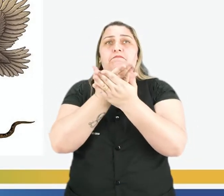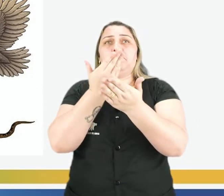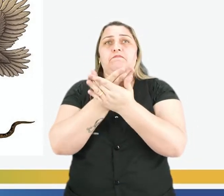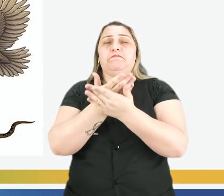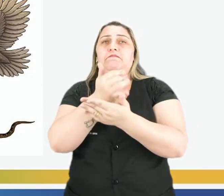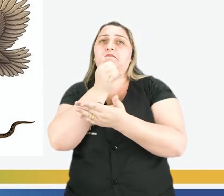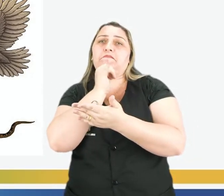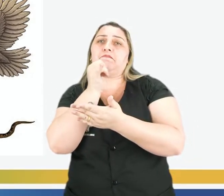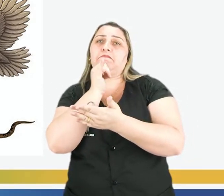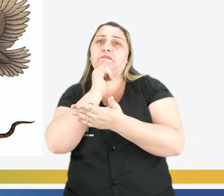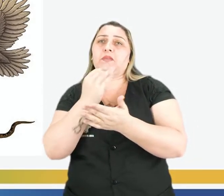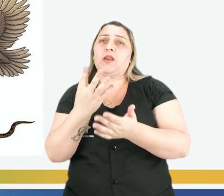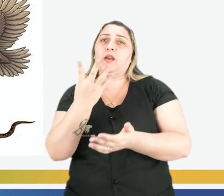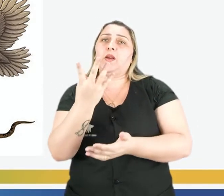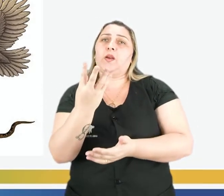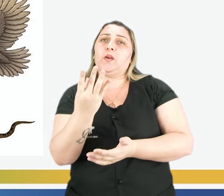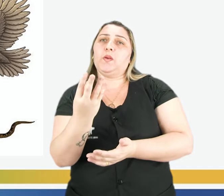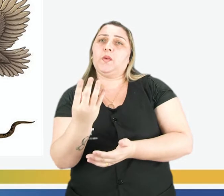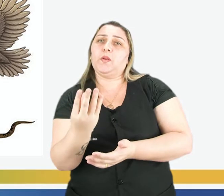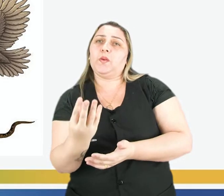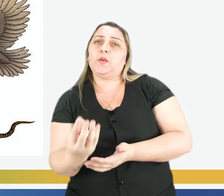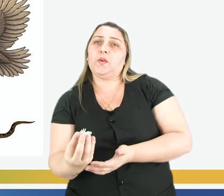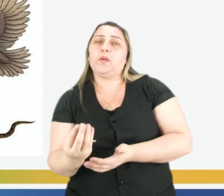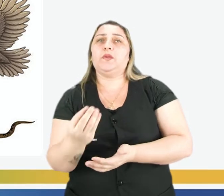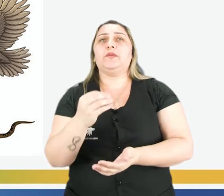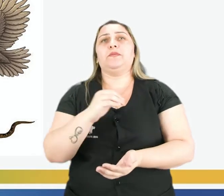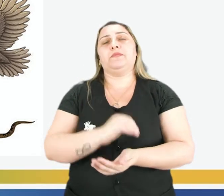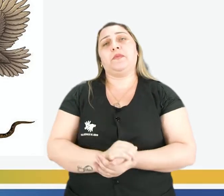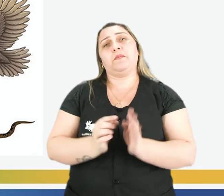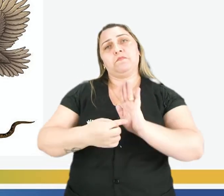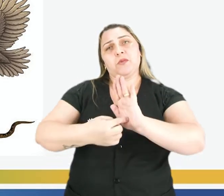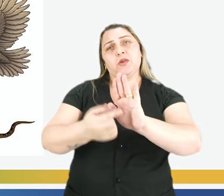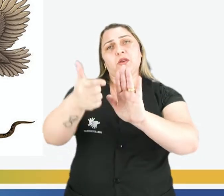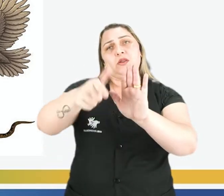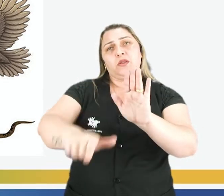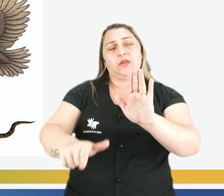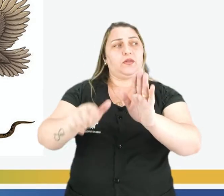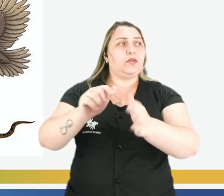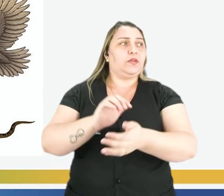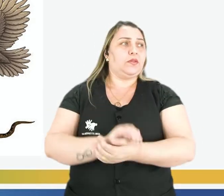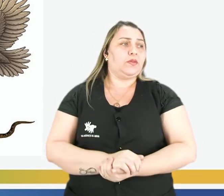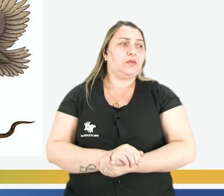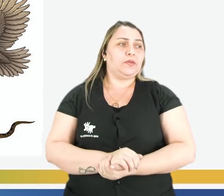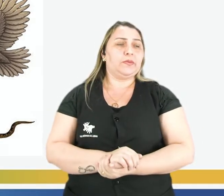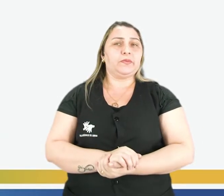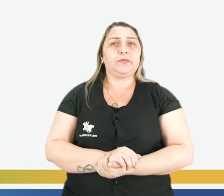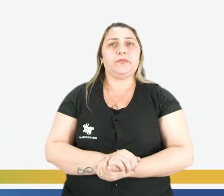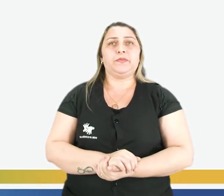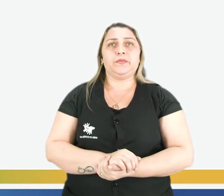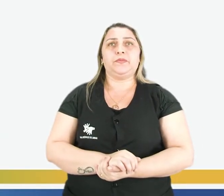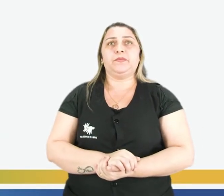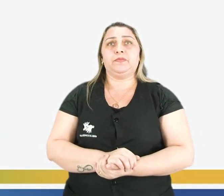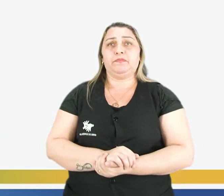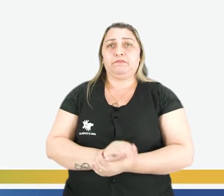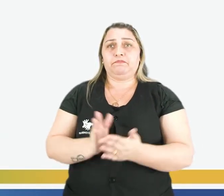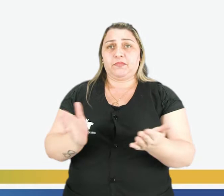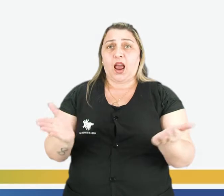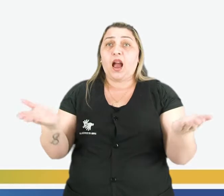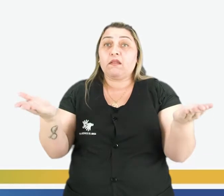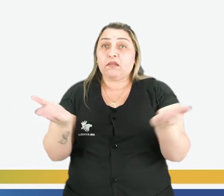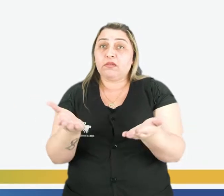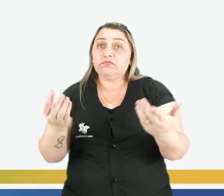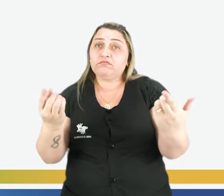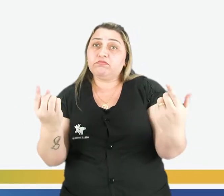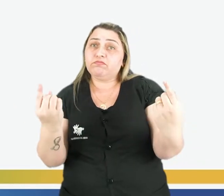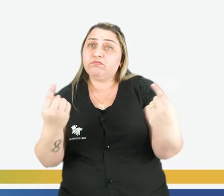um exemplo de cadeia alimentar. Estou aí mostrando, né, a vocês novamente, certo? Tudo bem. E